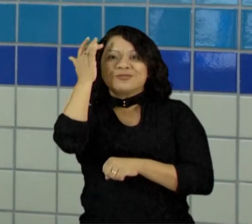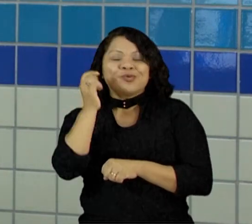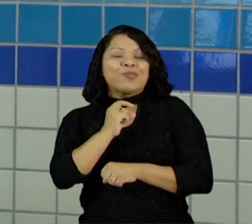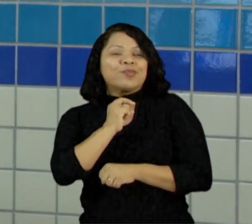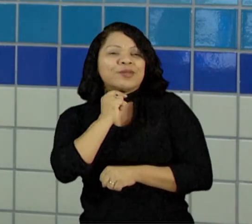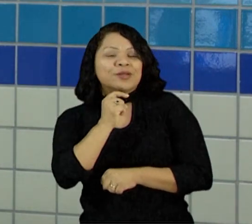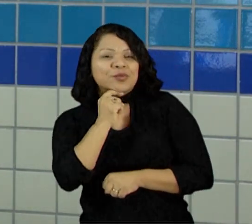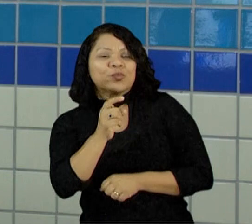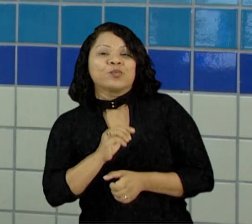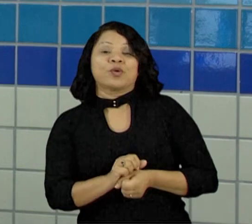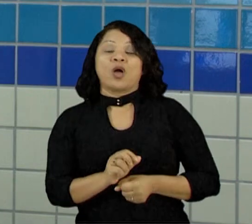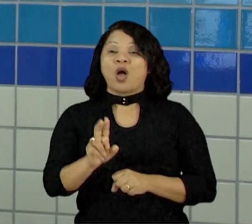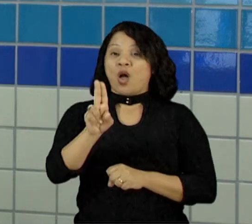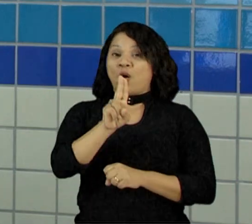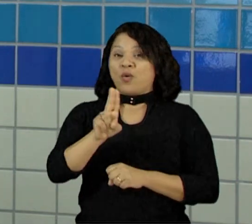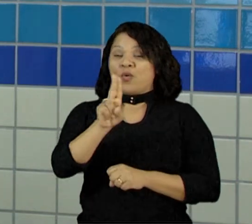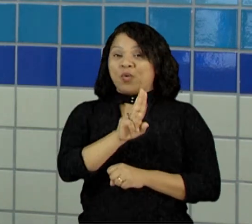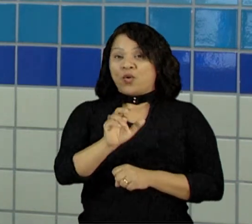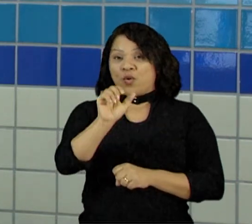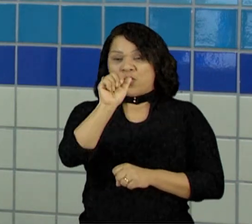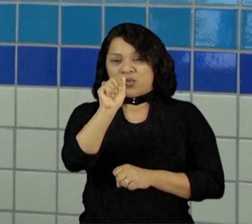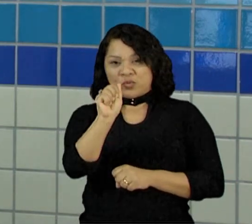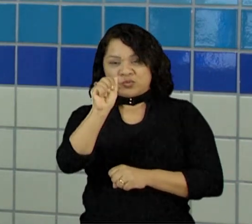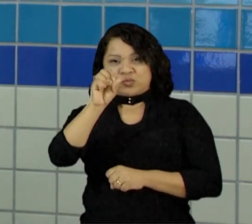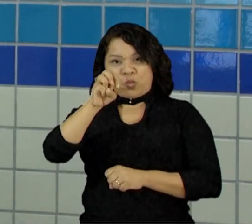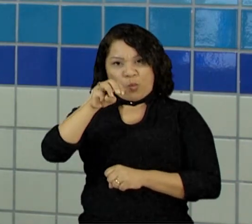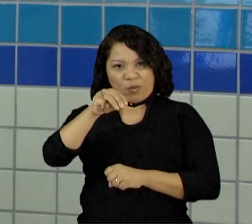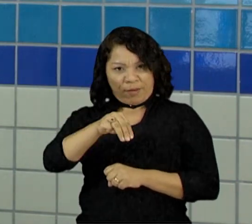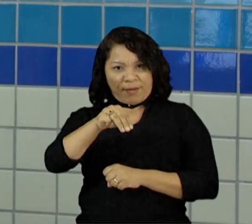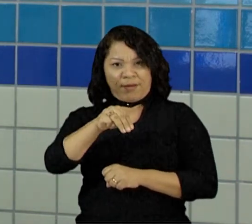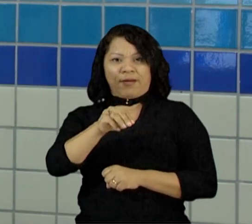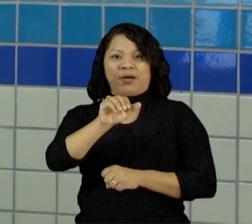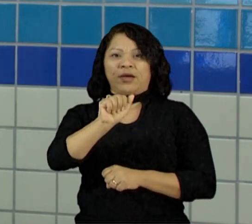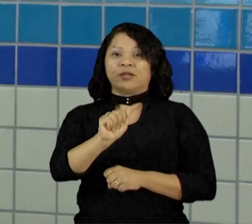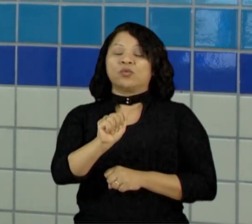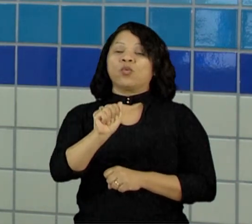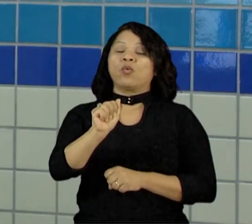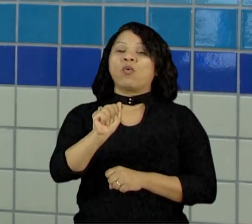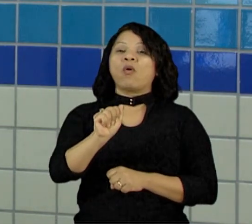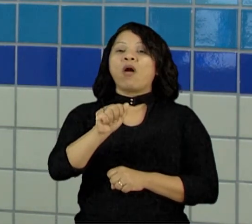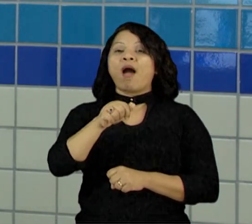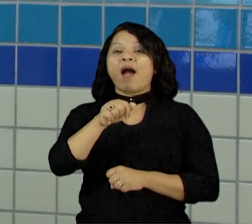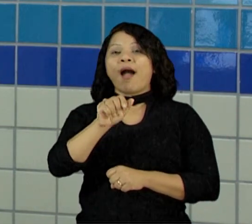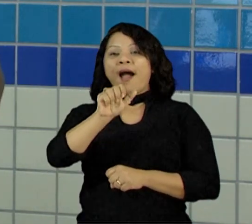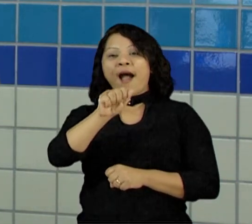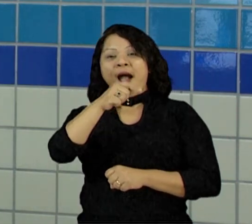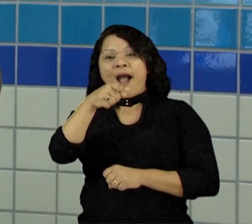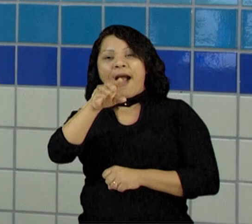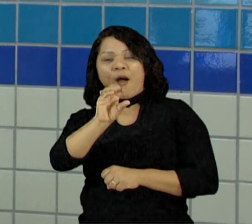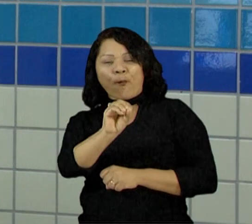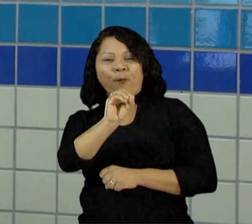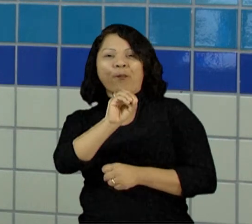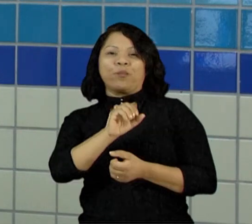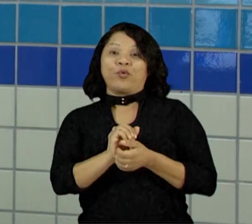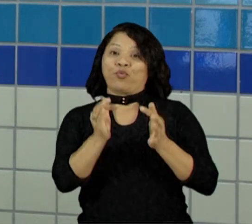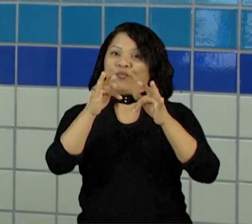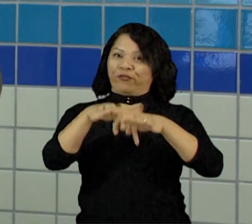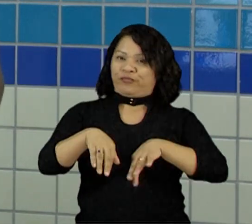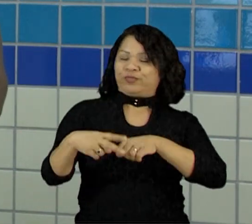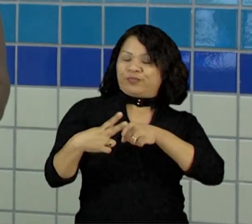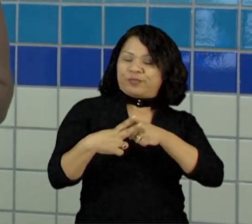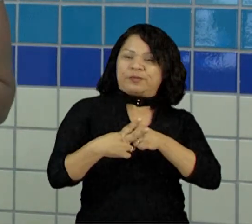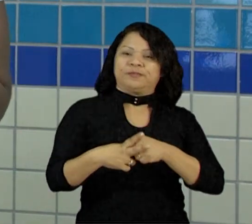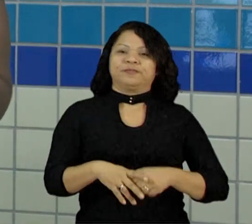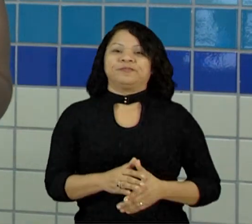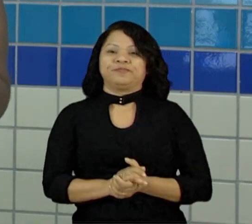do e do ão no final dos verbos. Vamos começar então a nossa aula? Nós